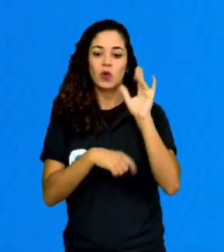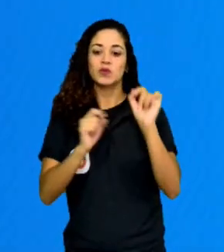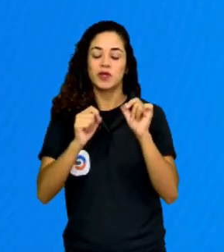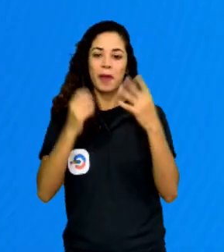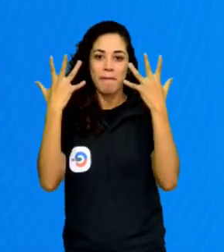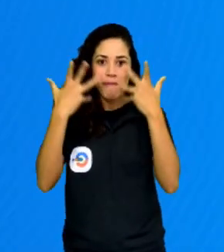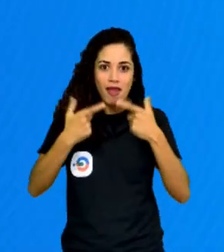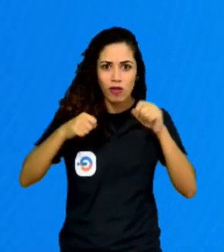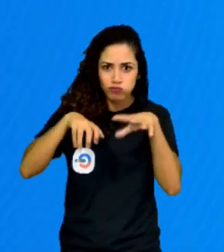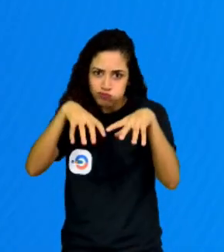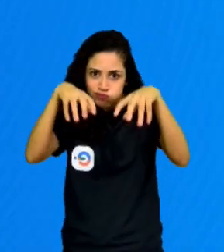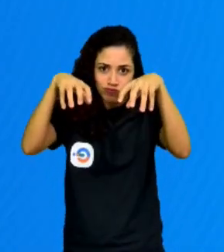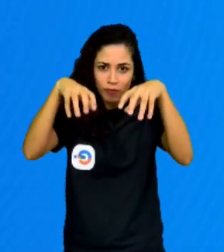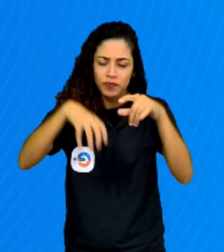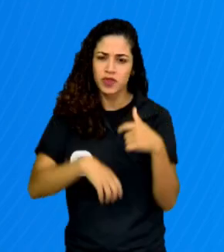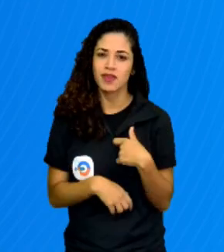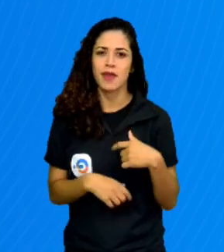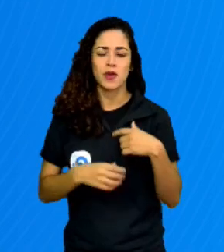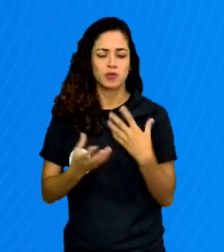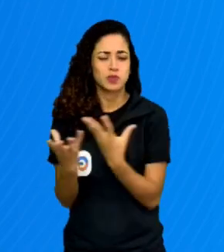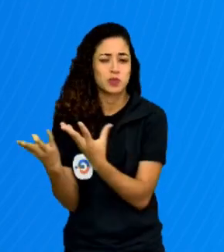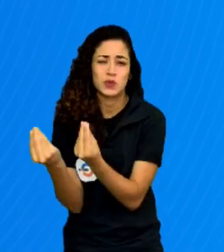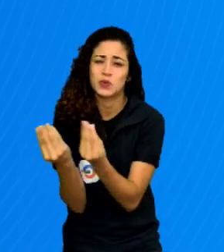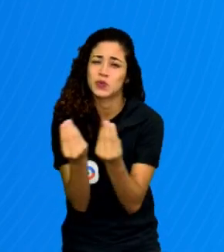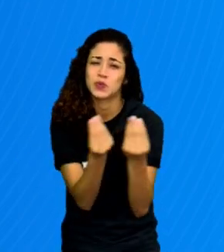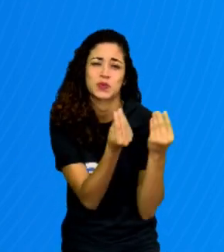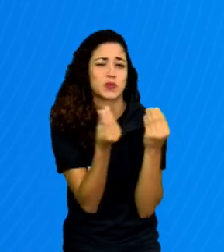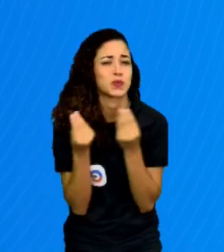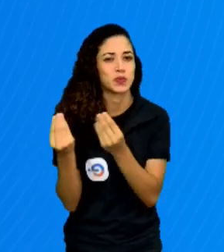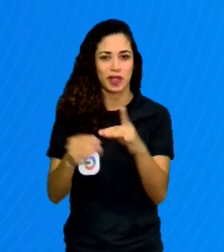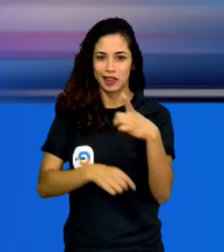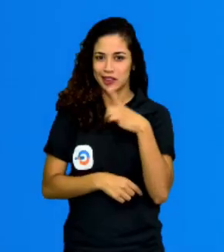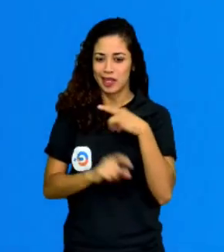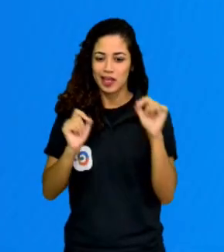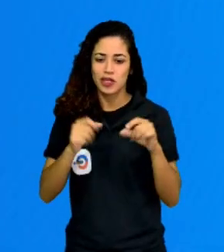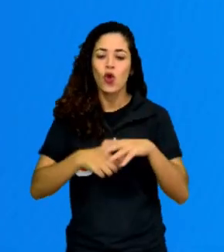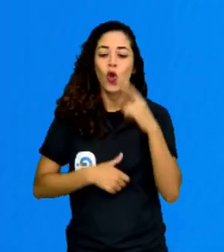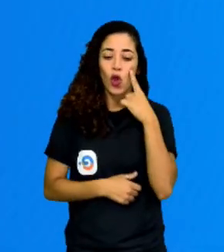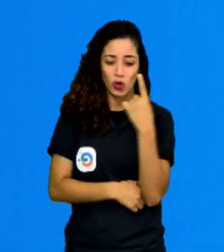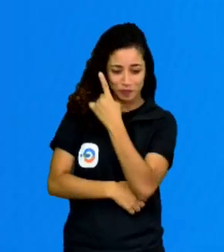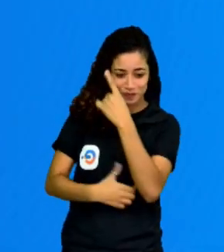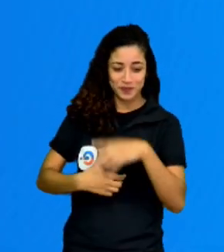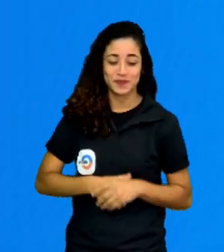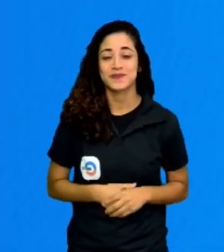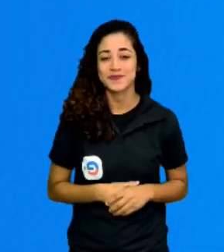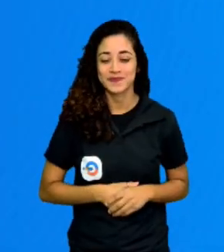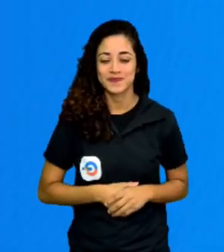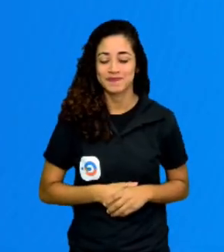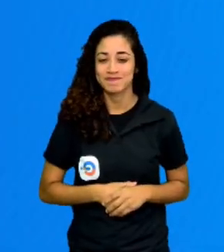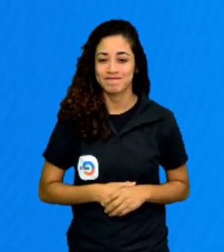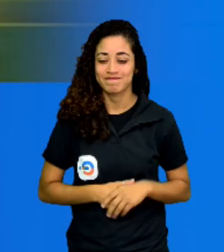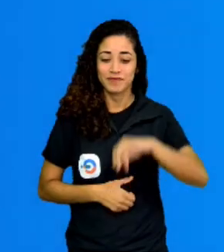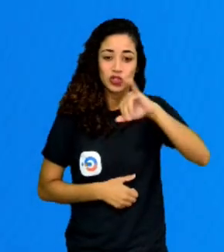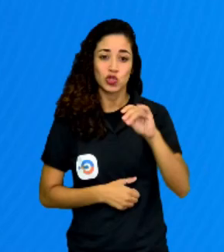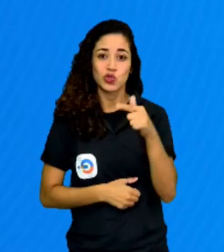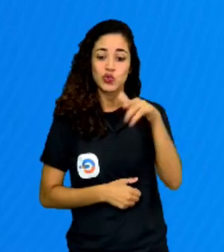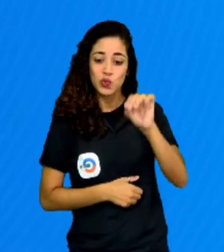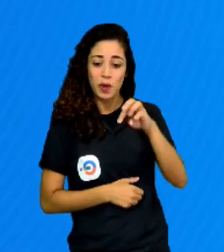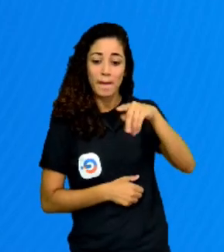Fera. São muitos os contos de fadas. Tem a Cinderela, João e